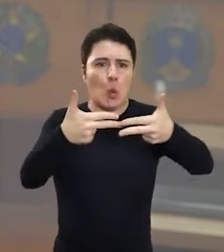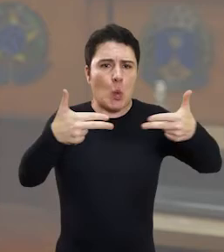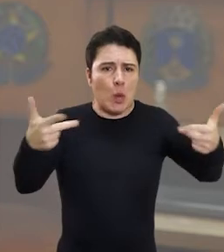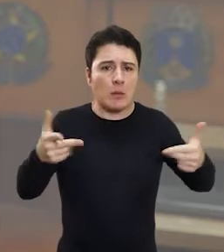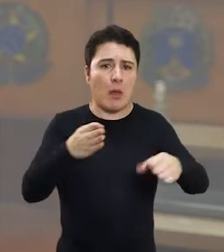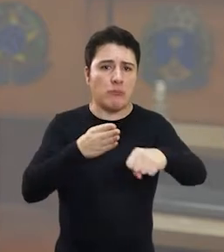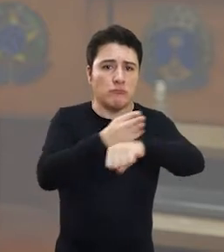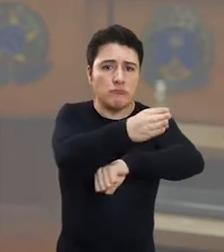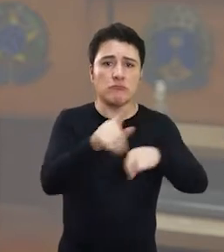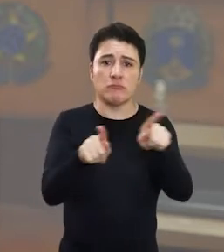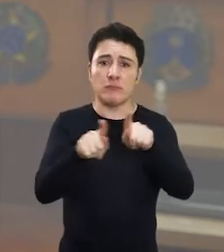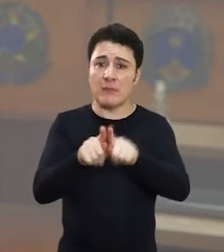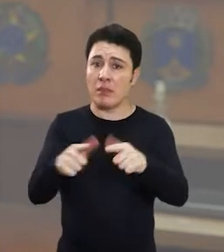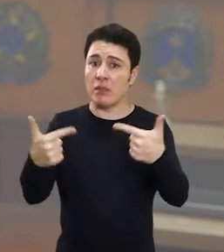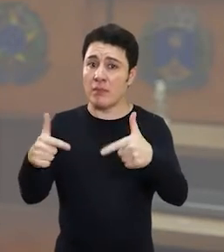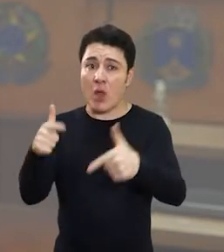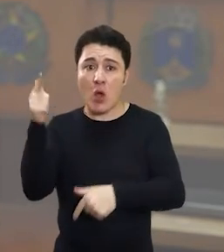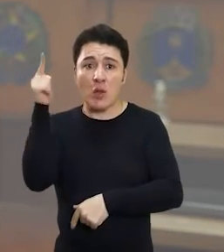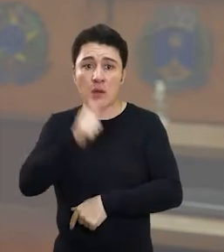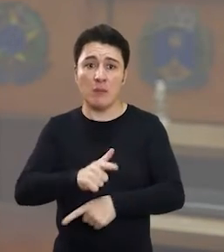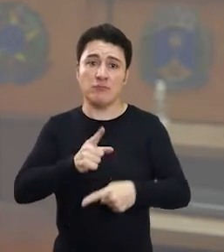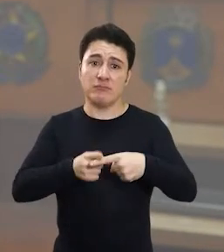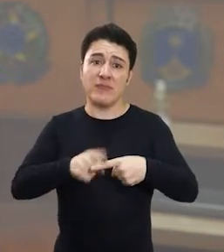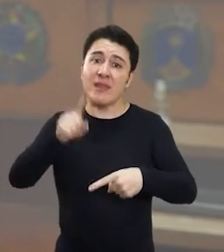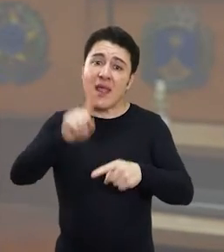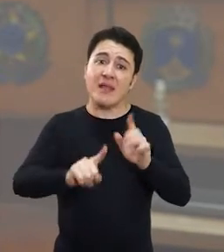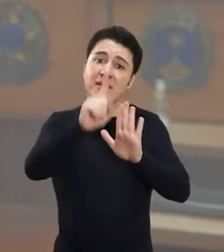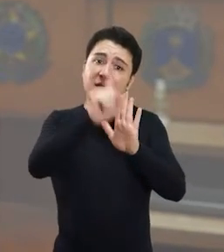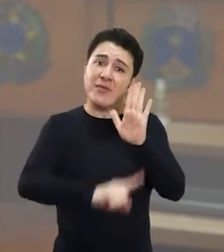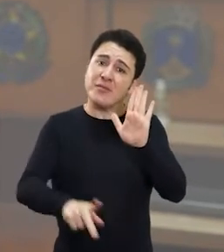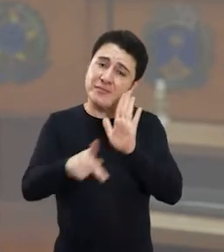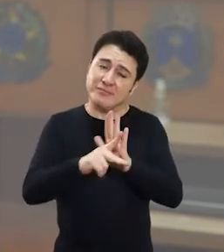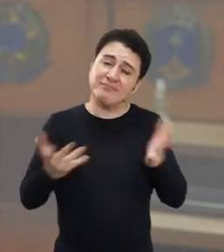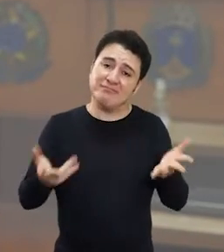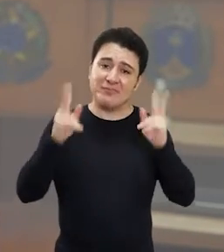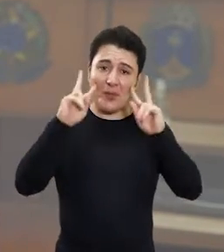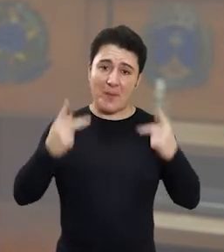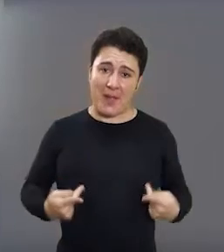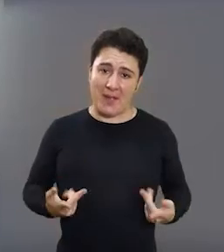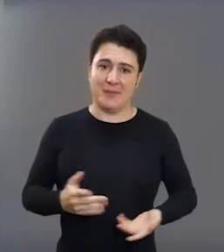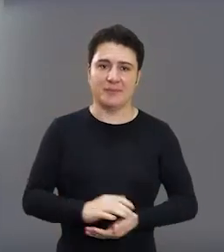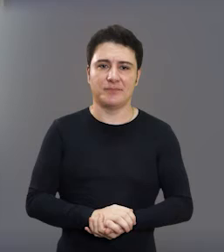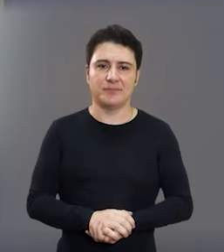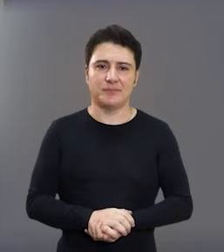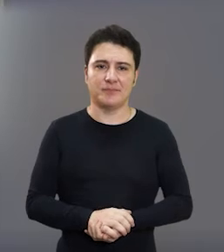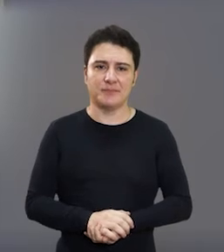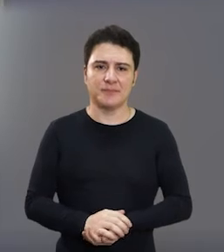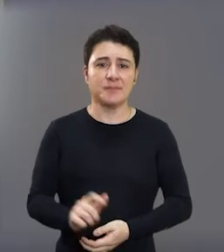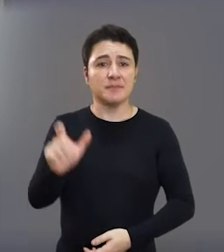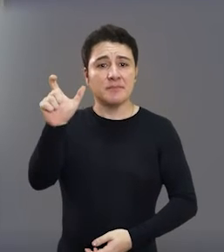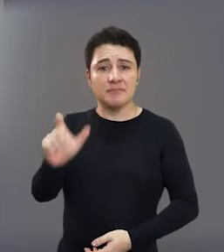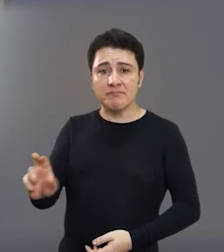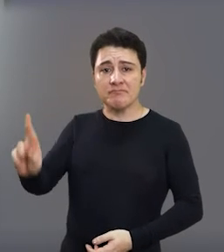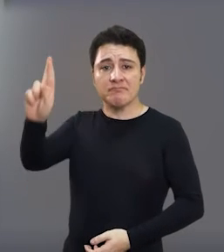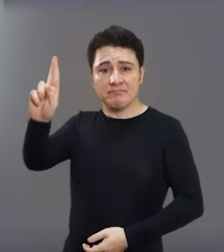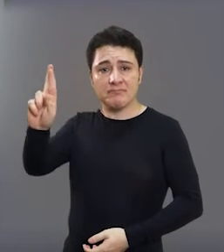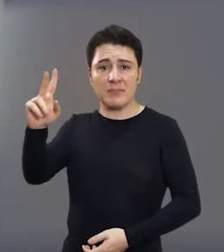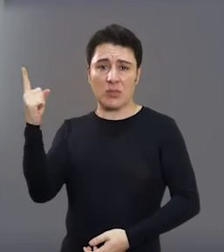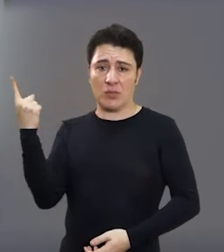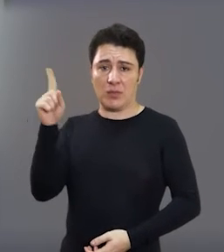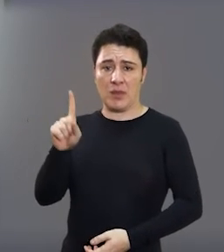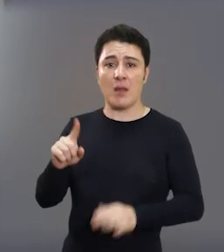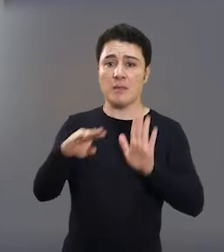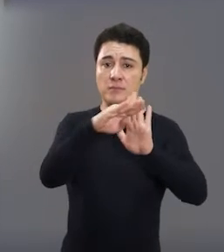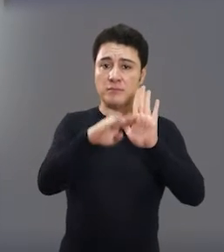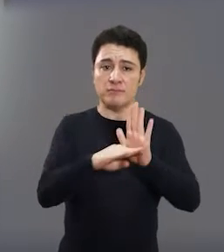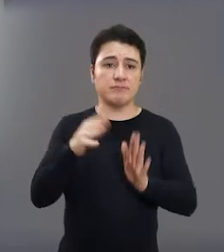ou a sensibilidade na cultura acessibilidade no mundo do trabalho no limite frente tá falando a dignidade humana Quem apresentou os detalhes do